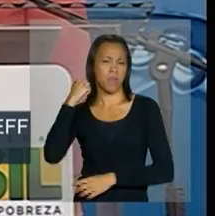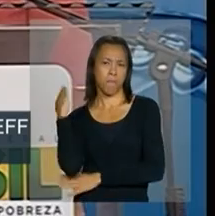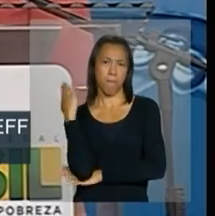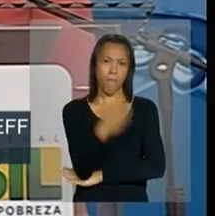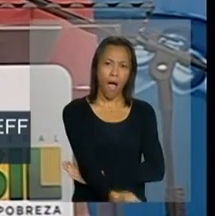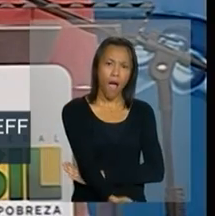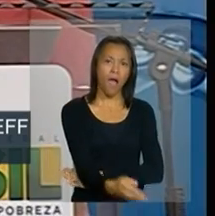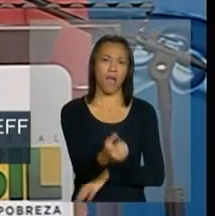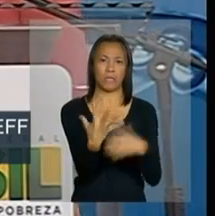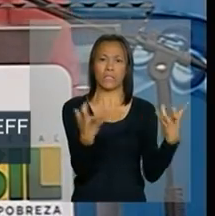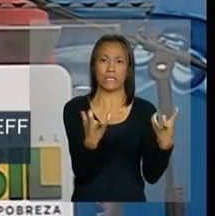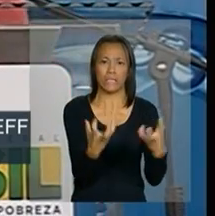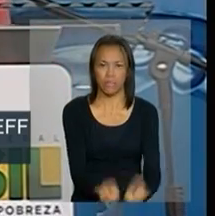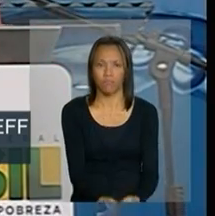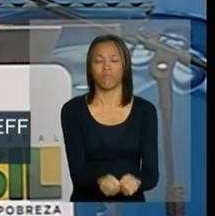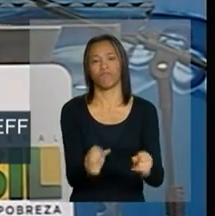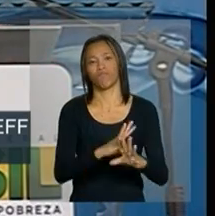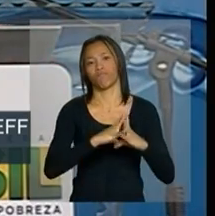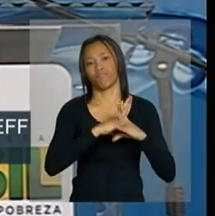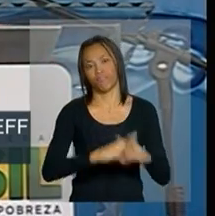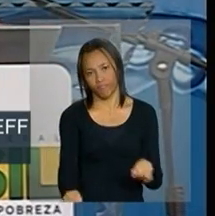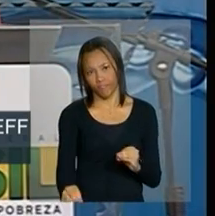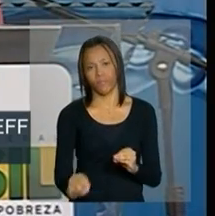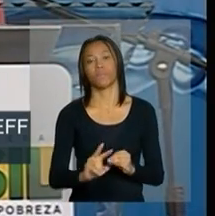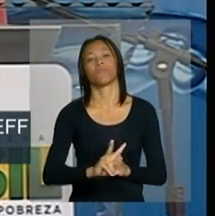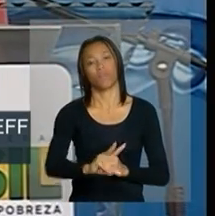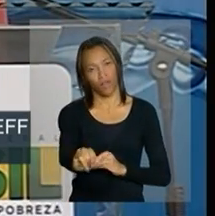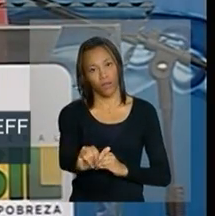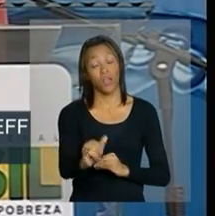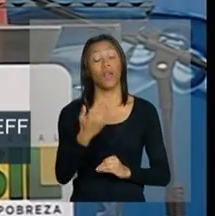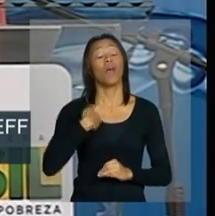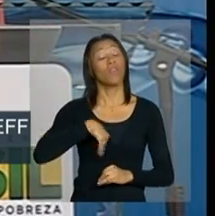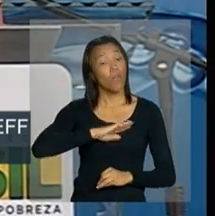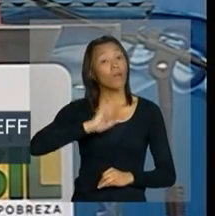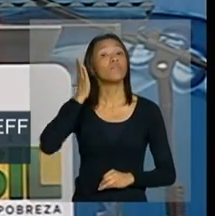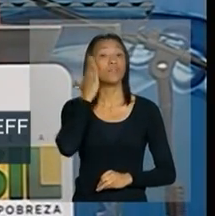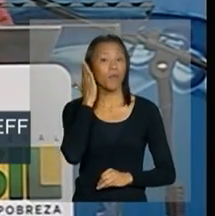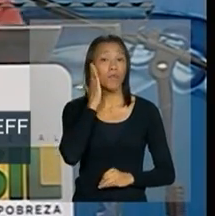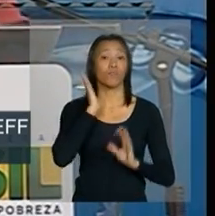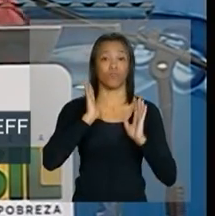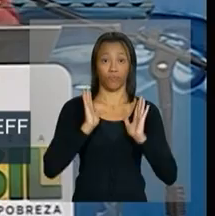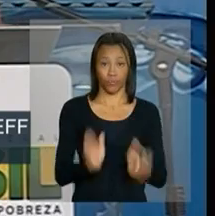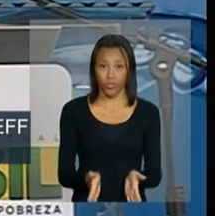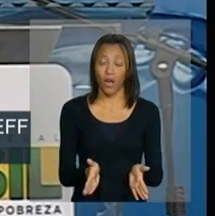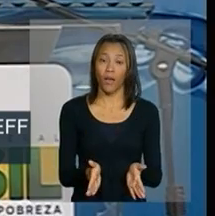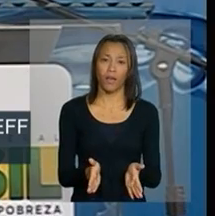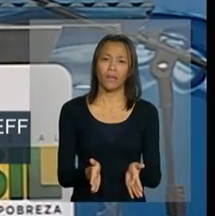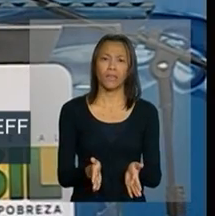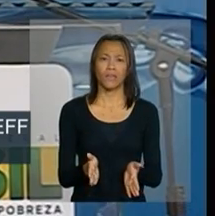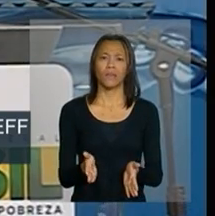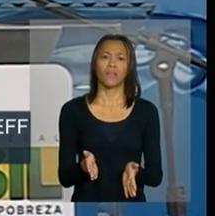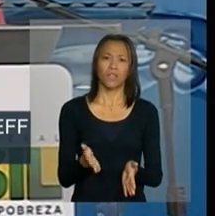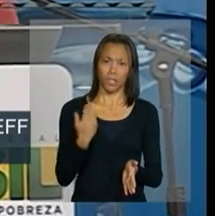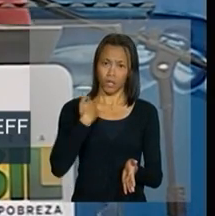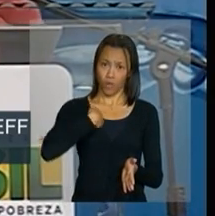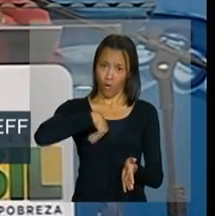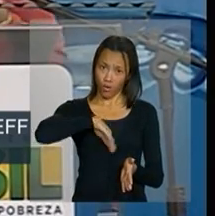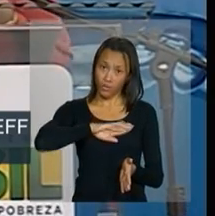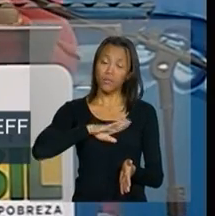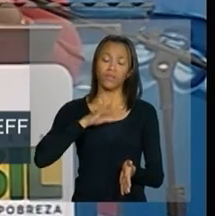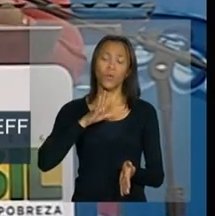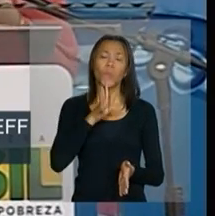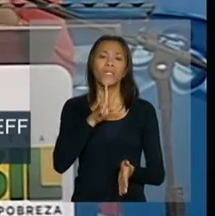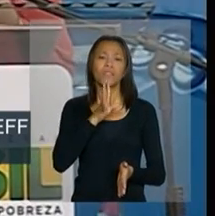a seca. A gente sabe, dentro da nossa condição de seres